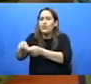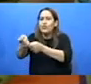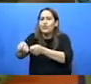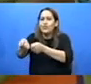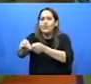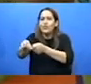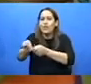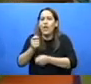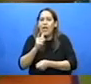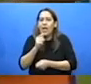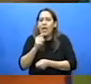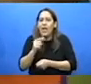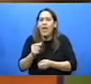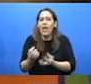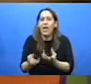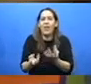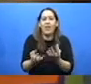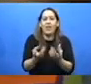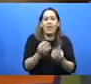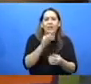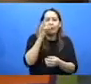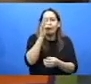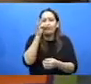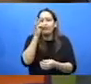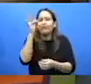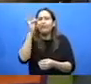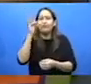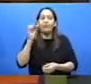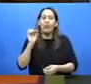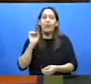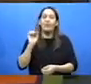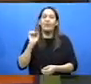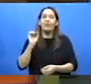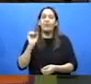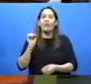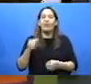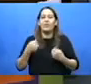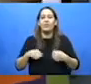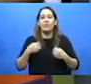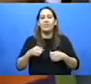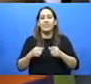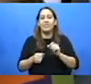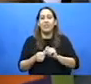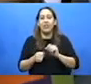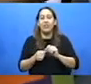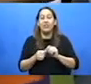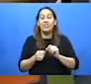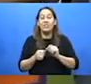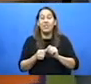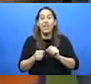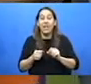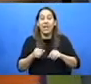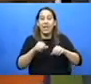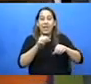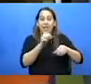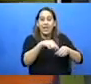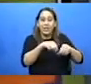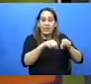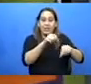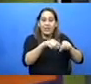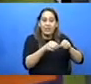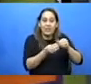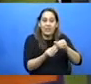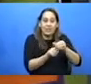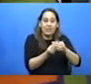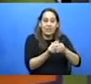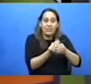precisa fazer para deixar a planta saudável? Vocês já plantaram alguma coisa? Vocês já